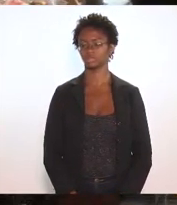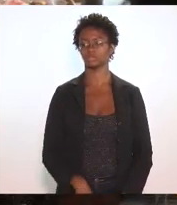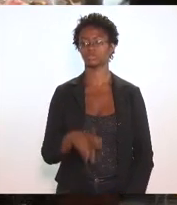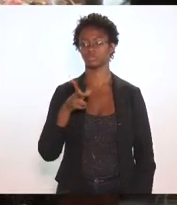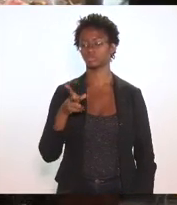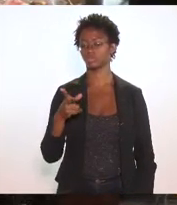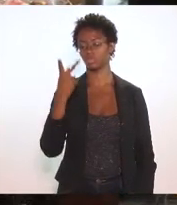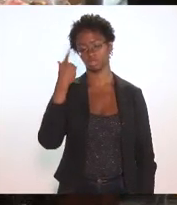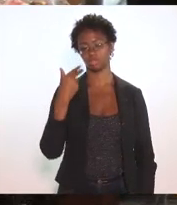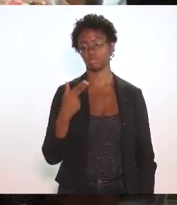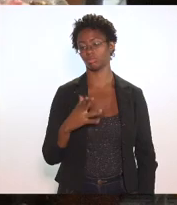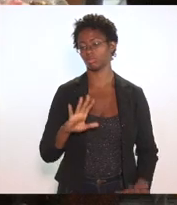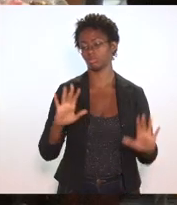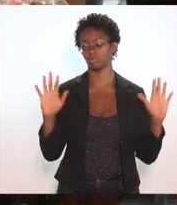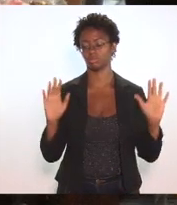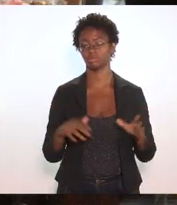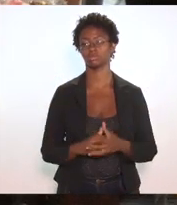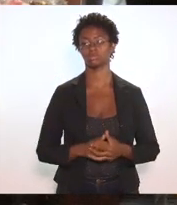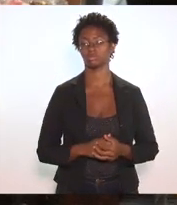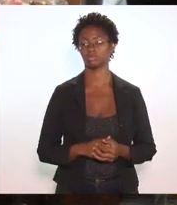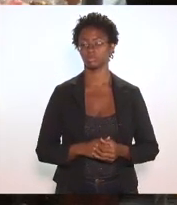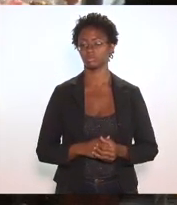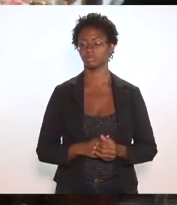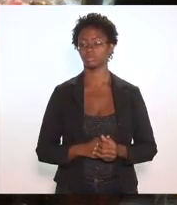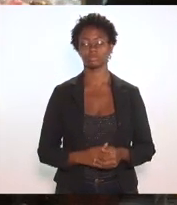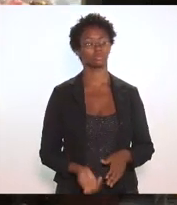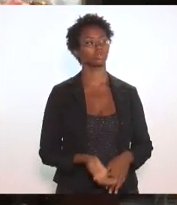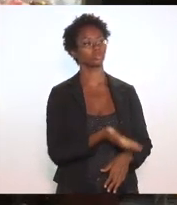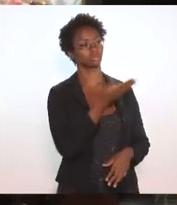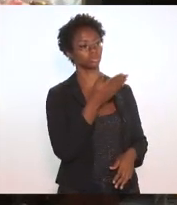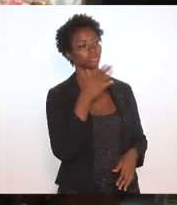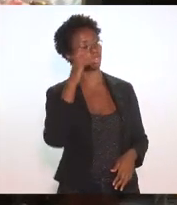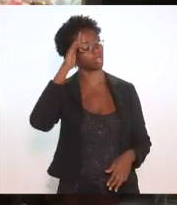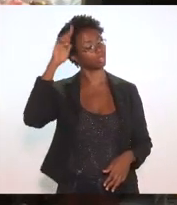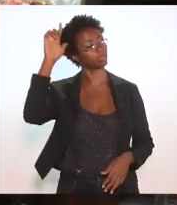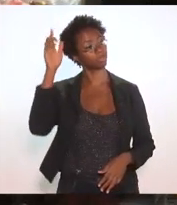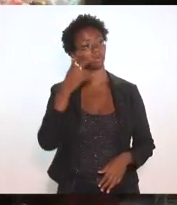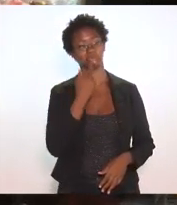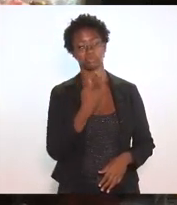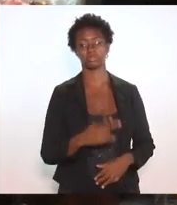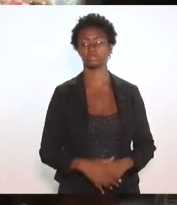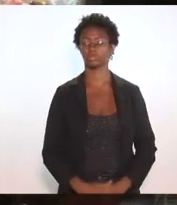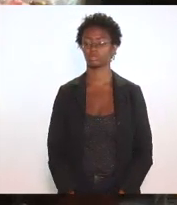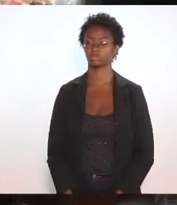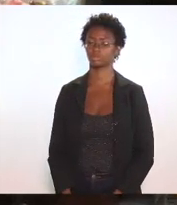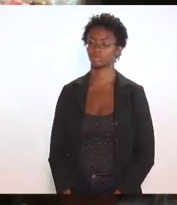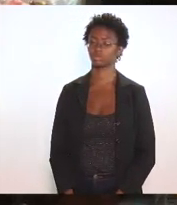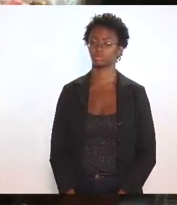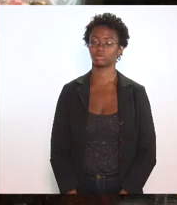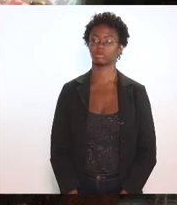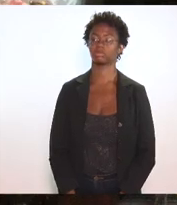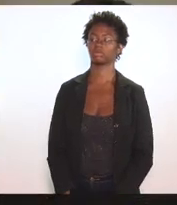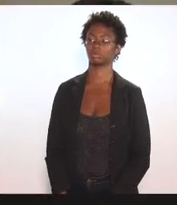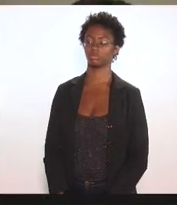original. Vai autógrafo. Com a palavra o deputado Luiz Paulo. A declaração, presidente.